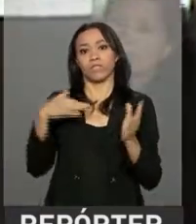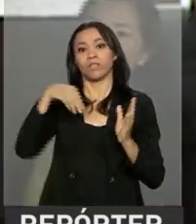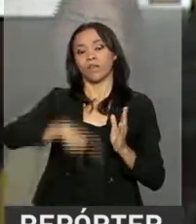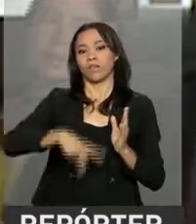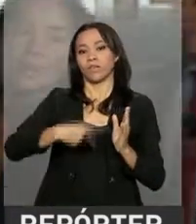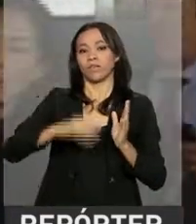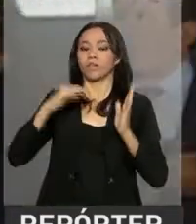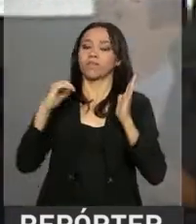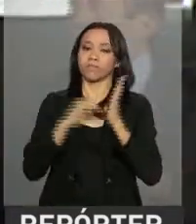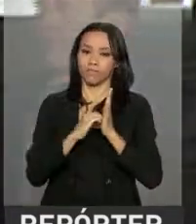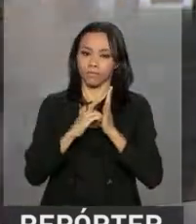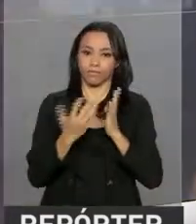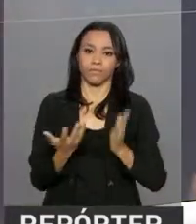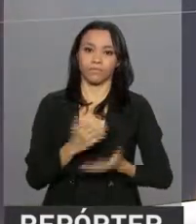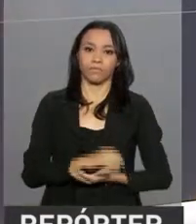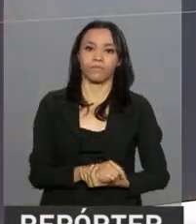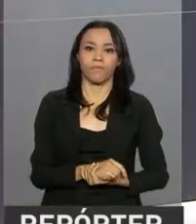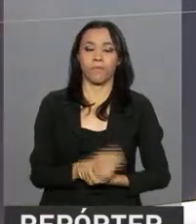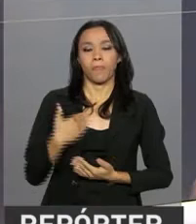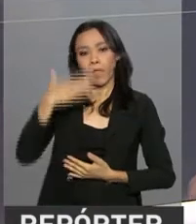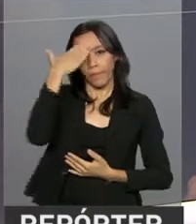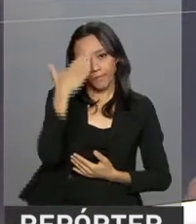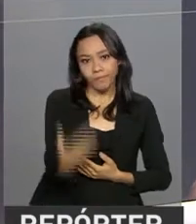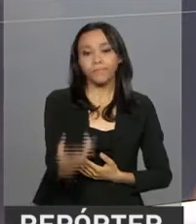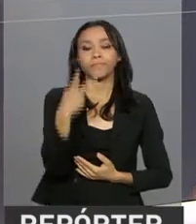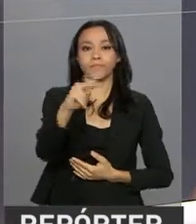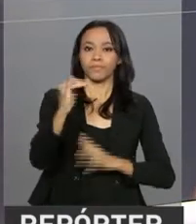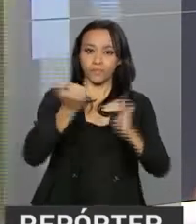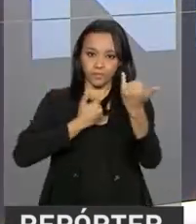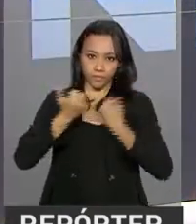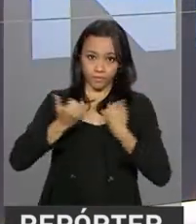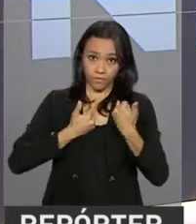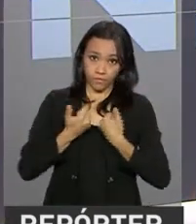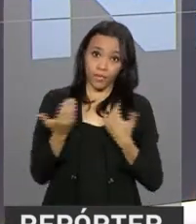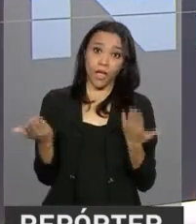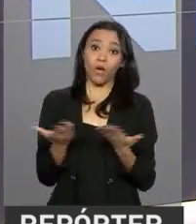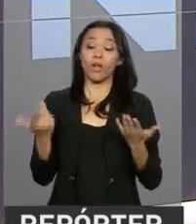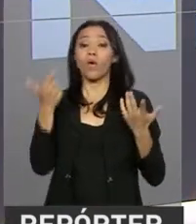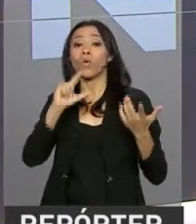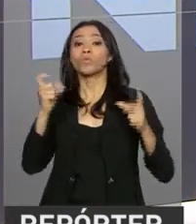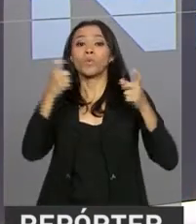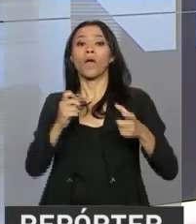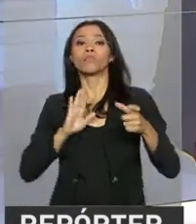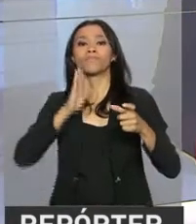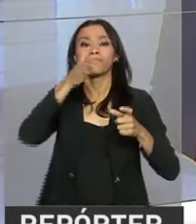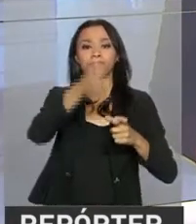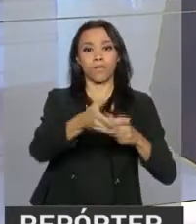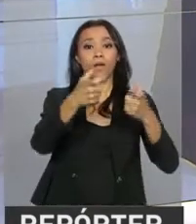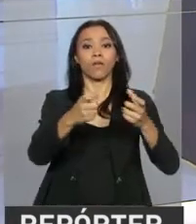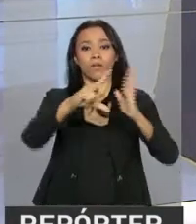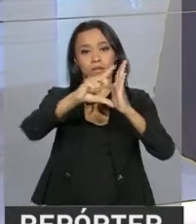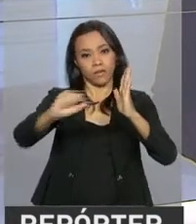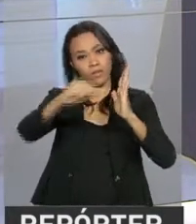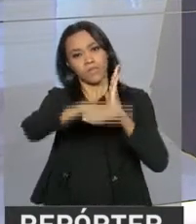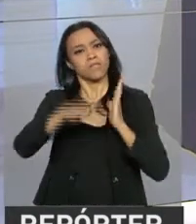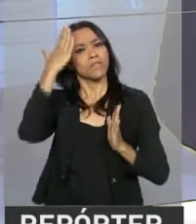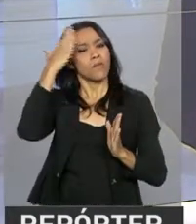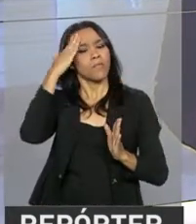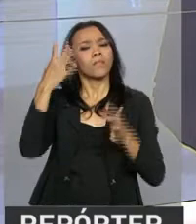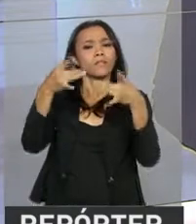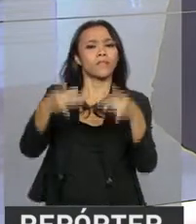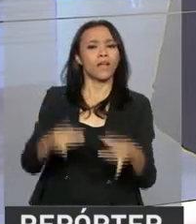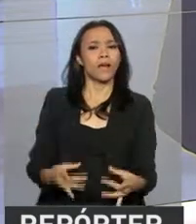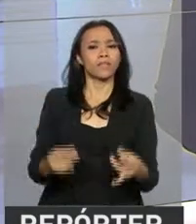Calheiros Renata Obrigada né pelas suas informações ao vivo e vamos agora ao Palácio do Planalto saber os detalhes do dia do